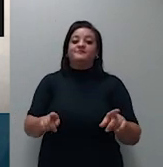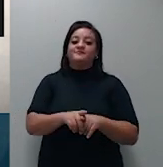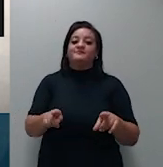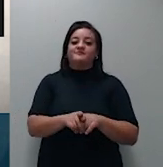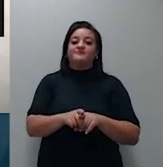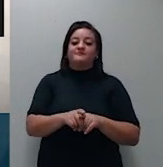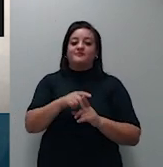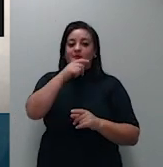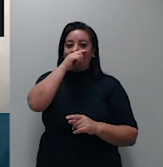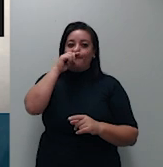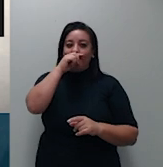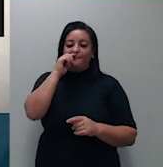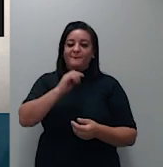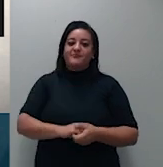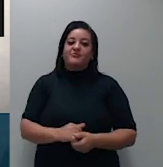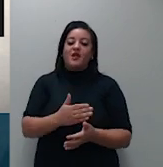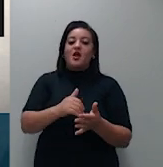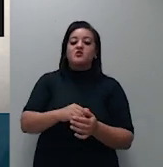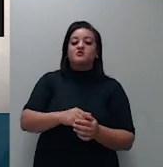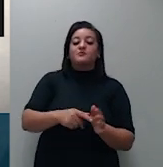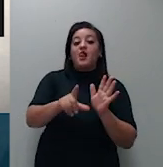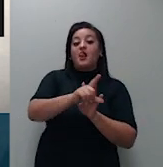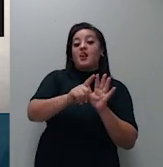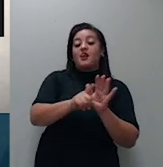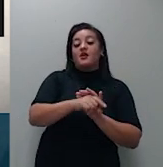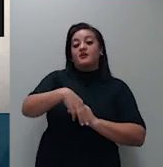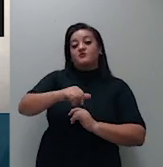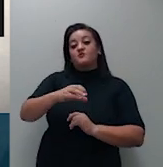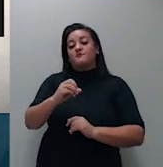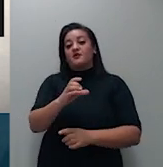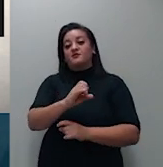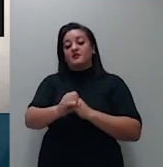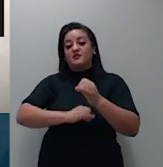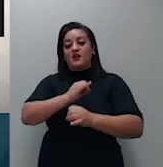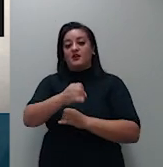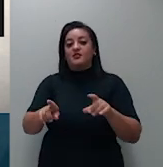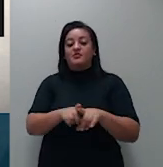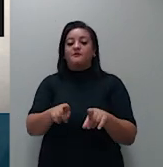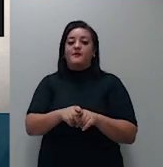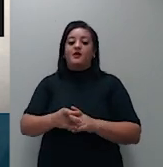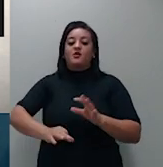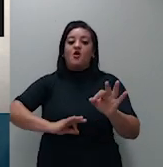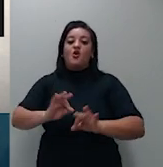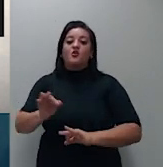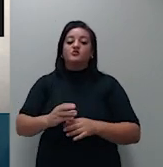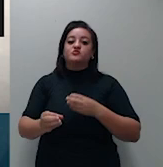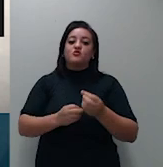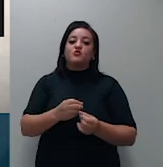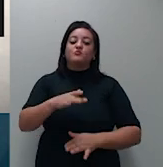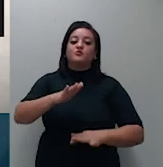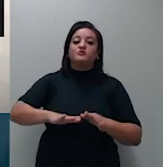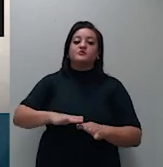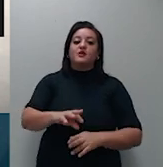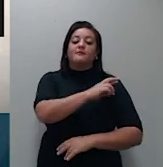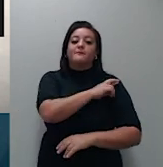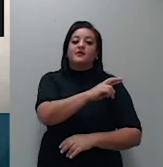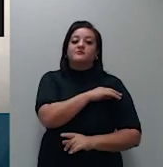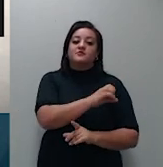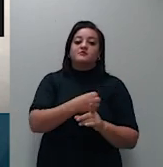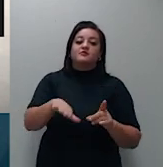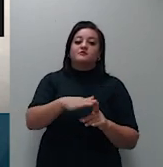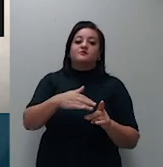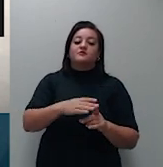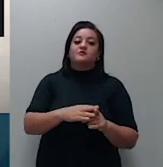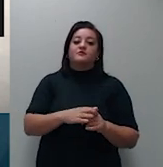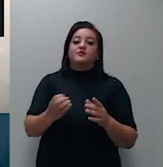entre o disposto na lei do Marco civil da internet estabelece como condição para responsabilidade civil do provedor de internet